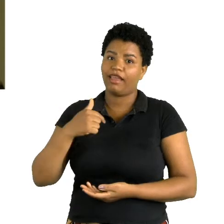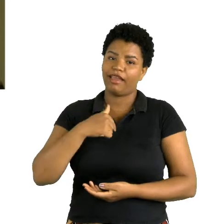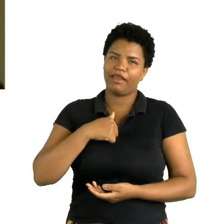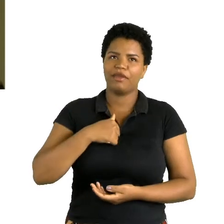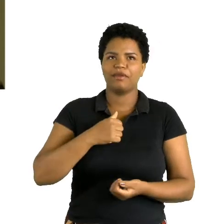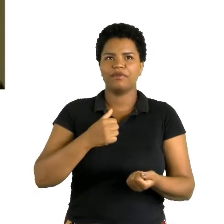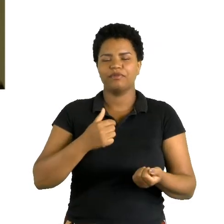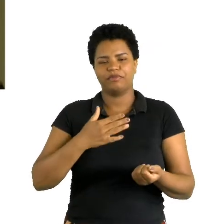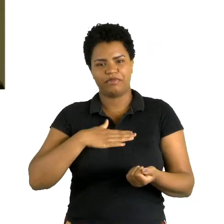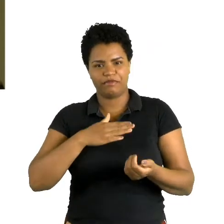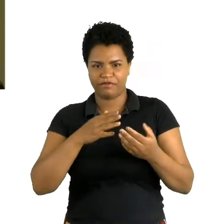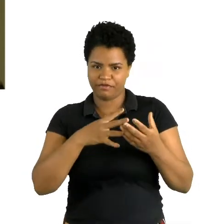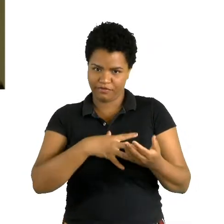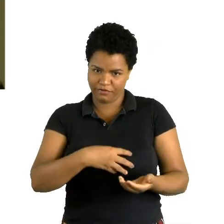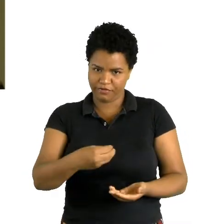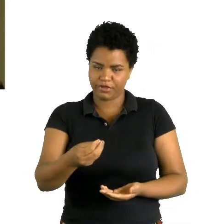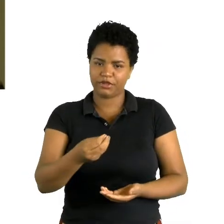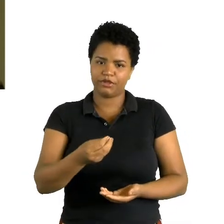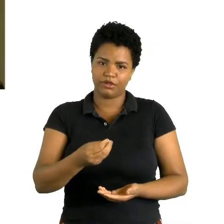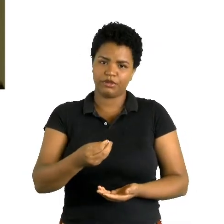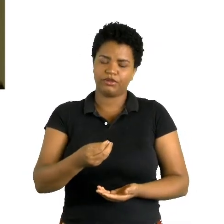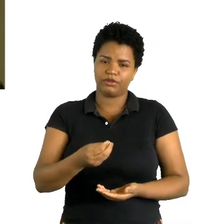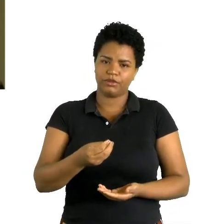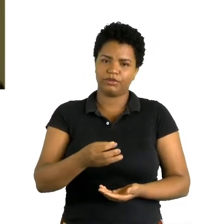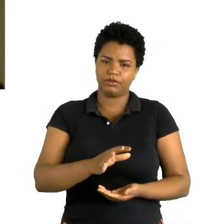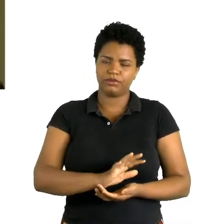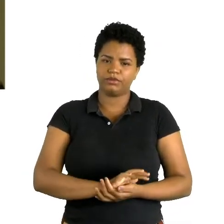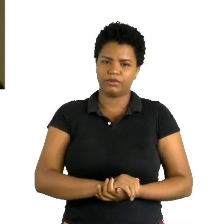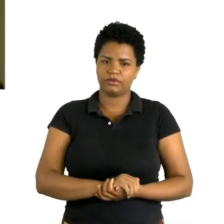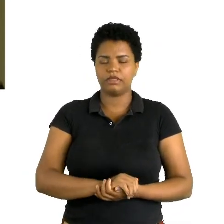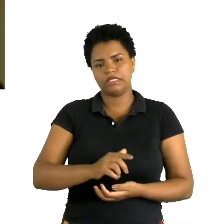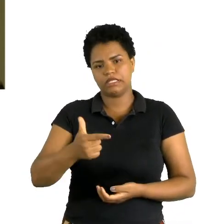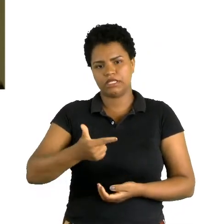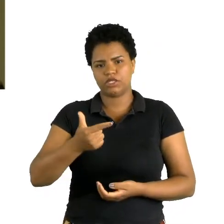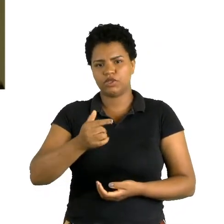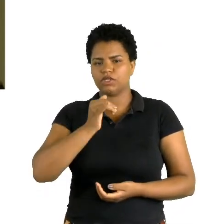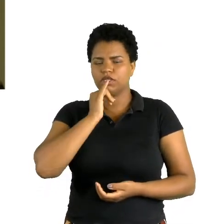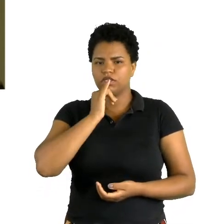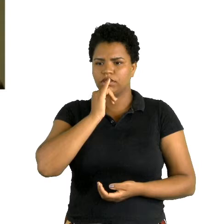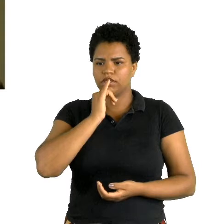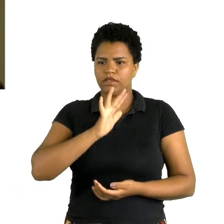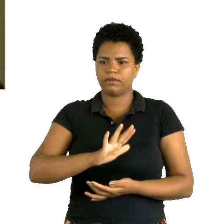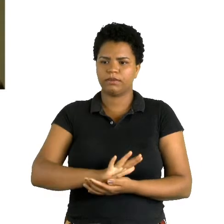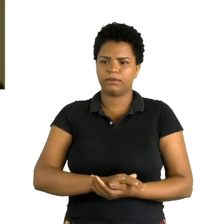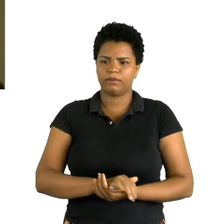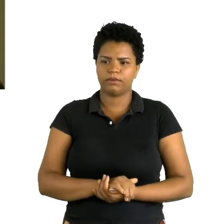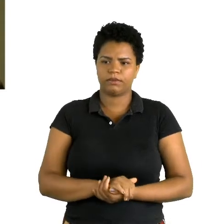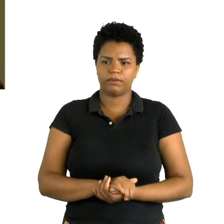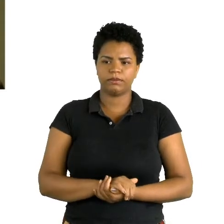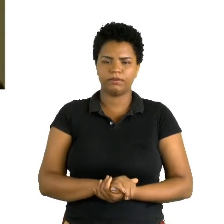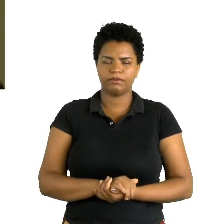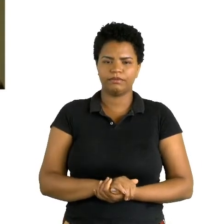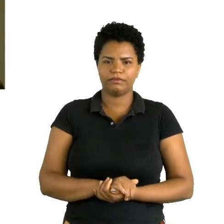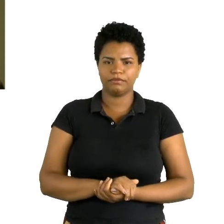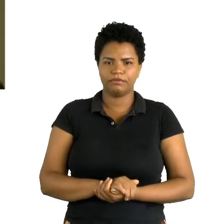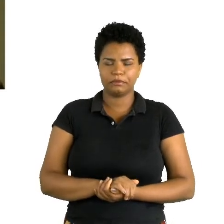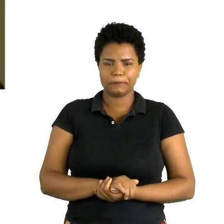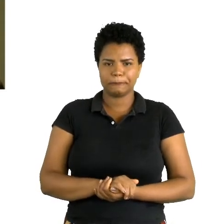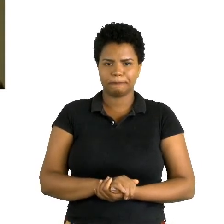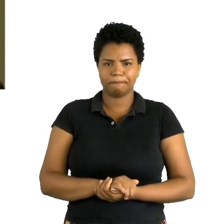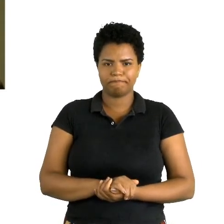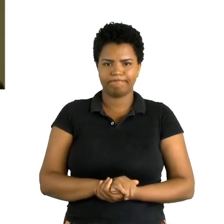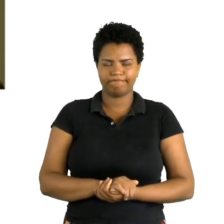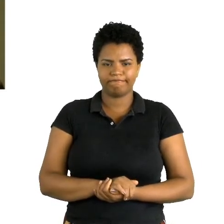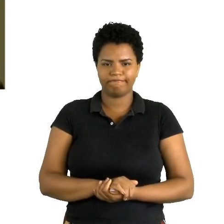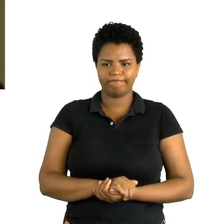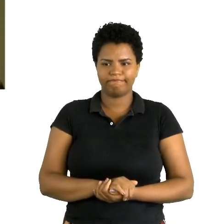digamos assim, tá? Aí nós temos o segundo exemplo. You are as intelligent as your